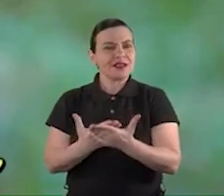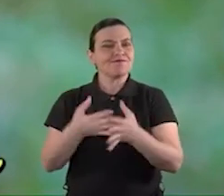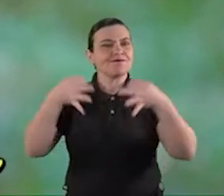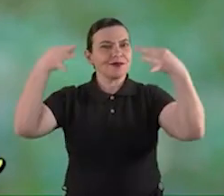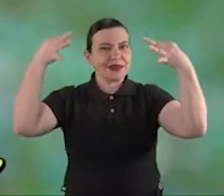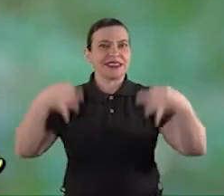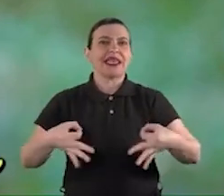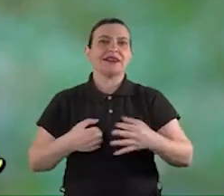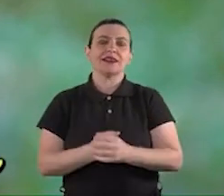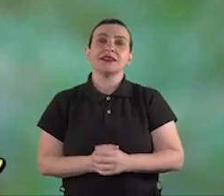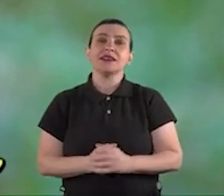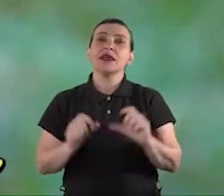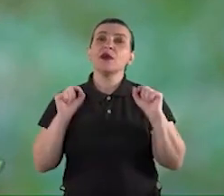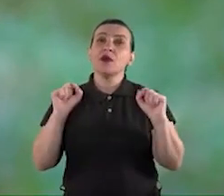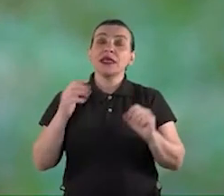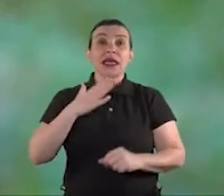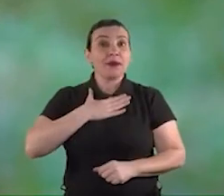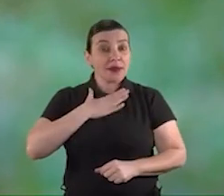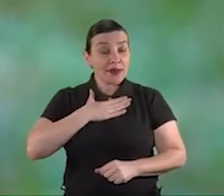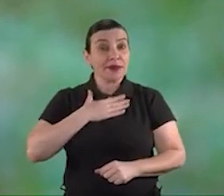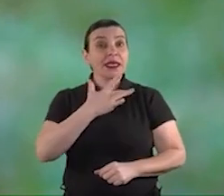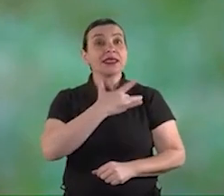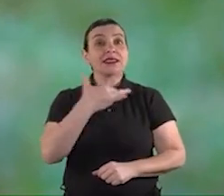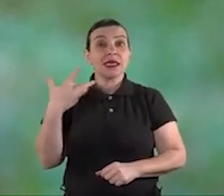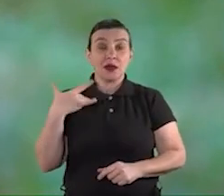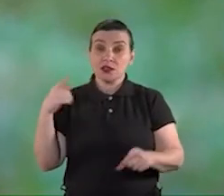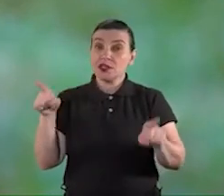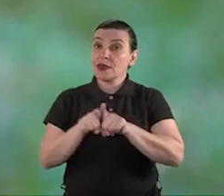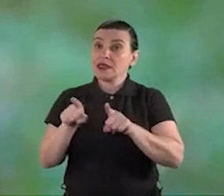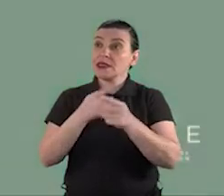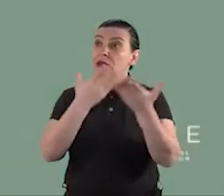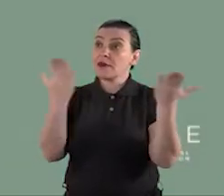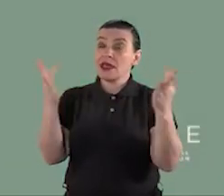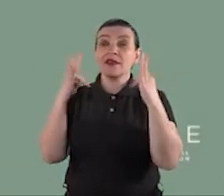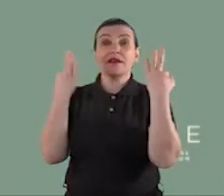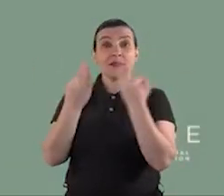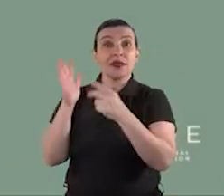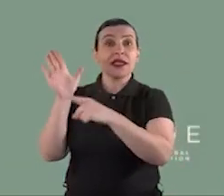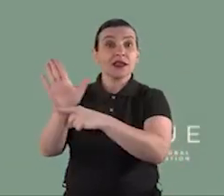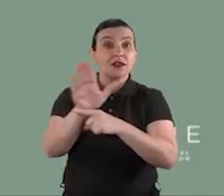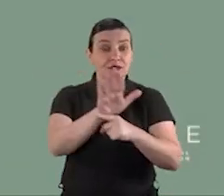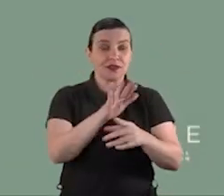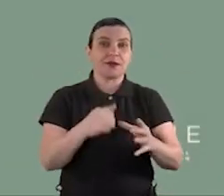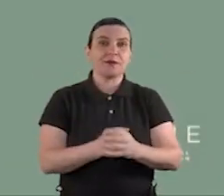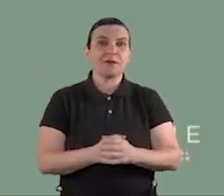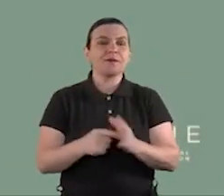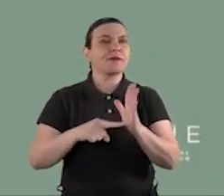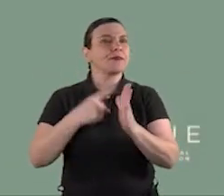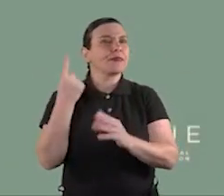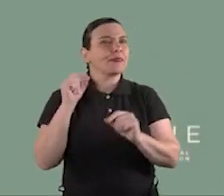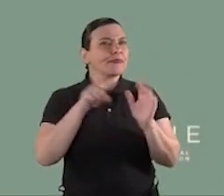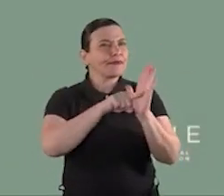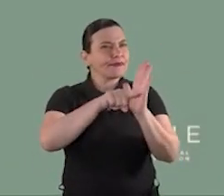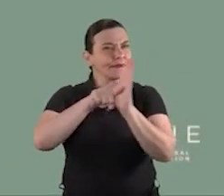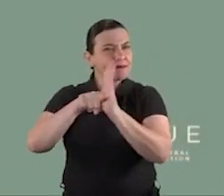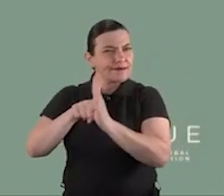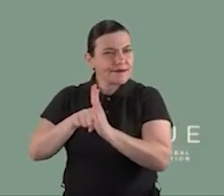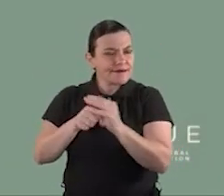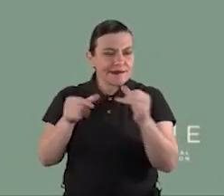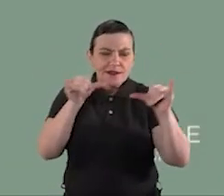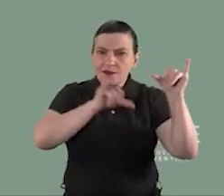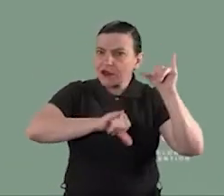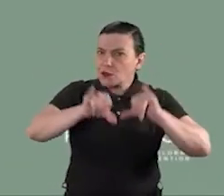consistentes não apenas para minha própria saúde mas para a saúde da minha família então primeiro vamos examinar a